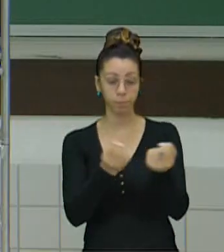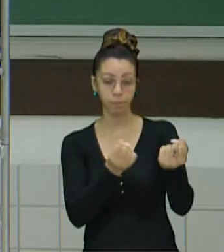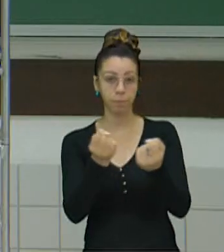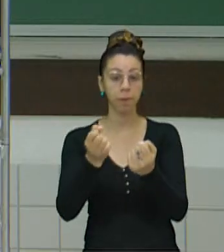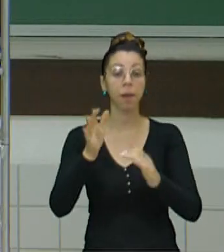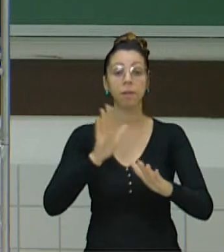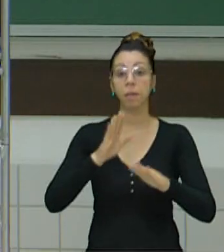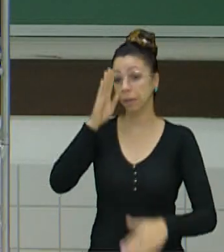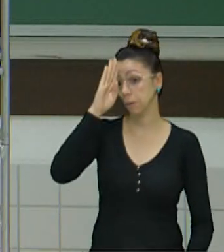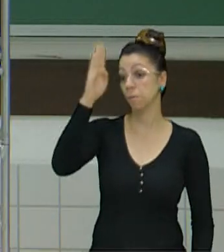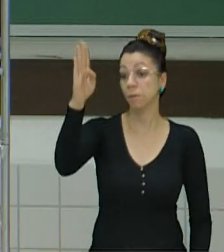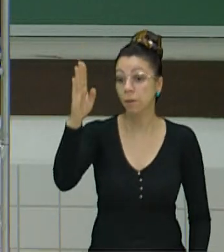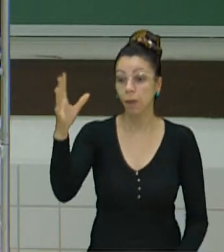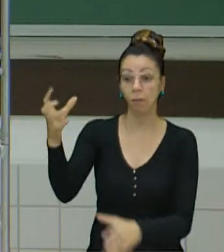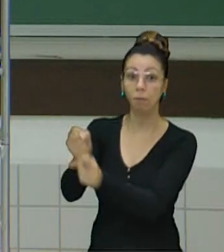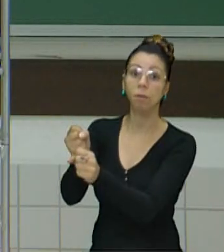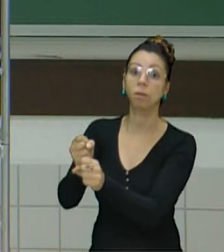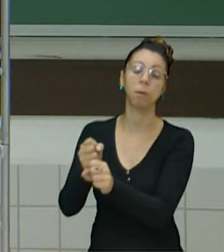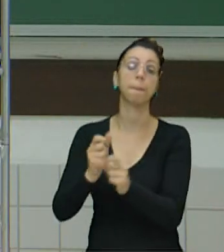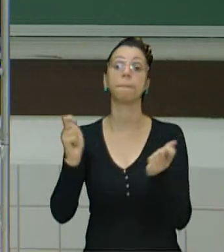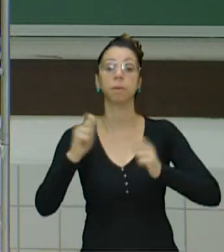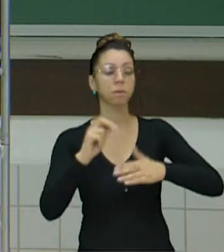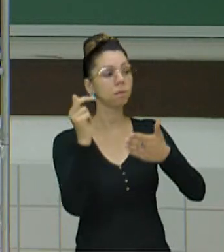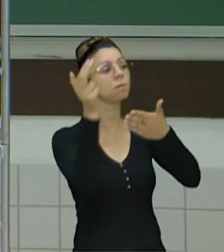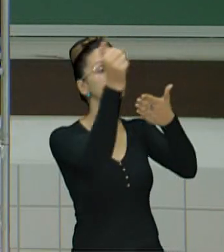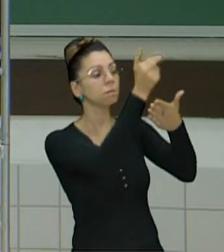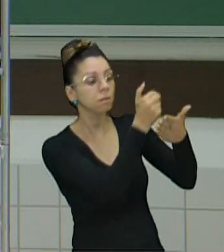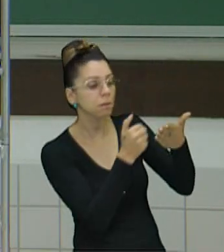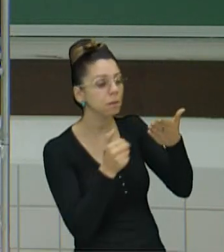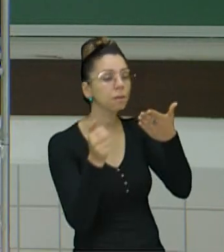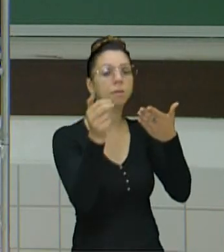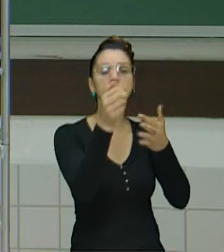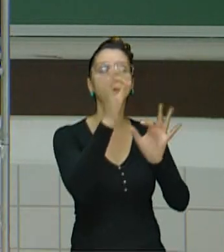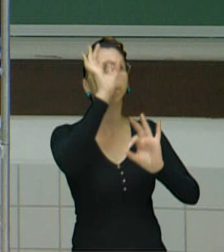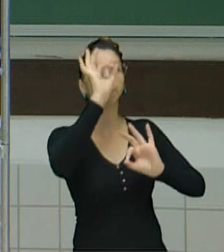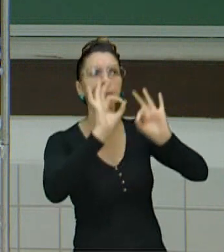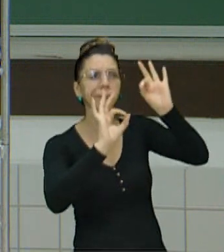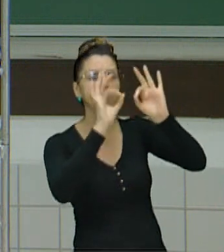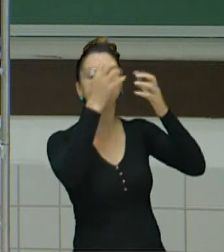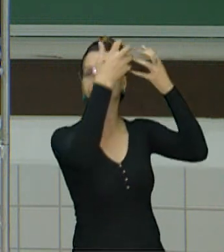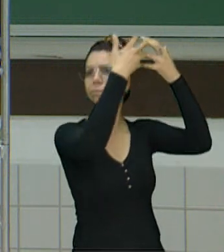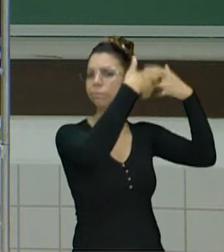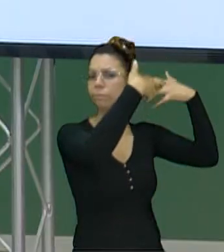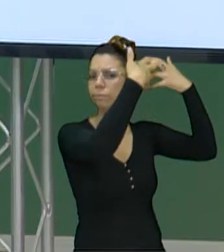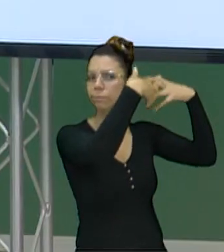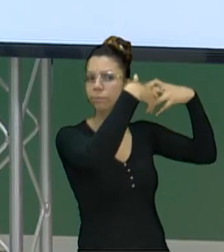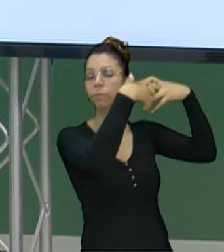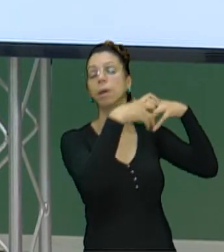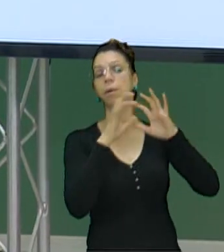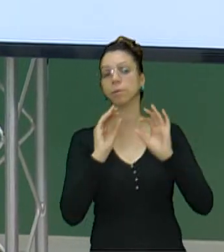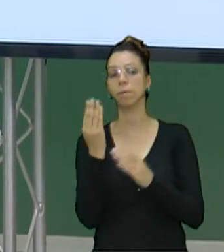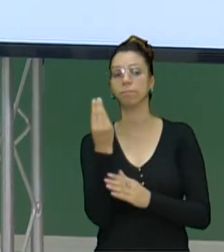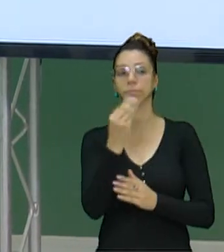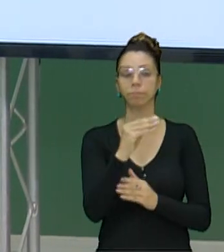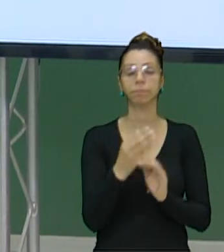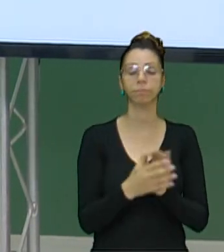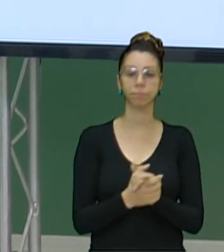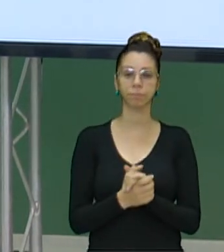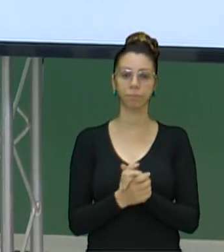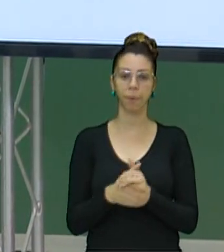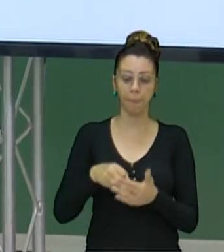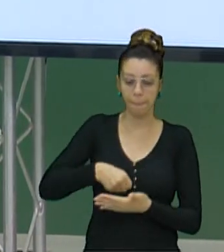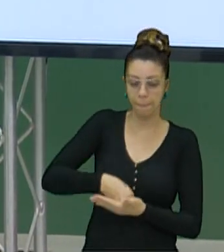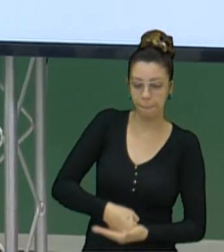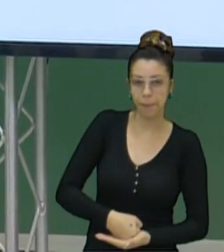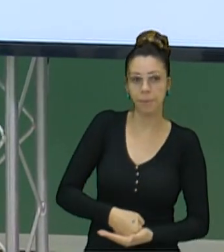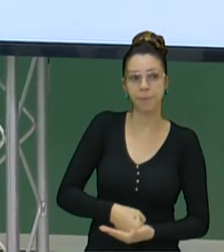quer ir direto para o exercício, mas tem que desenhar, tem que gastar um tempinho nisso aí, organizar a cabeça, certo? Então, fez aqui, peso para baixo, normal para